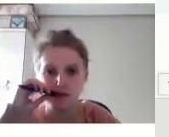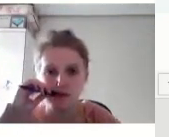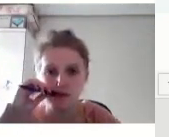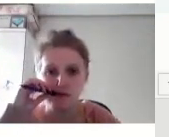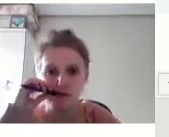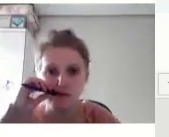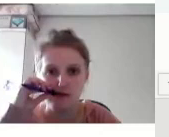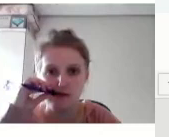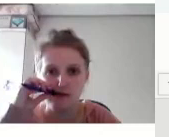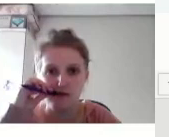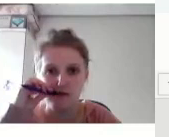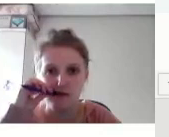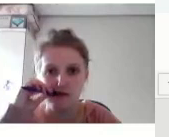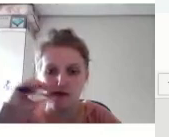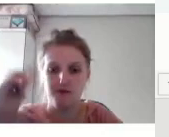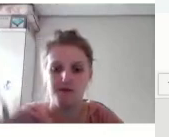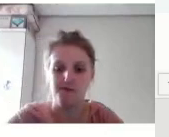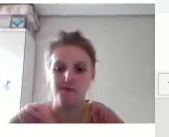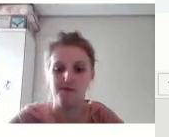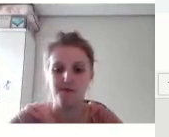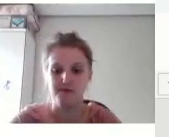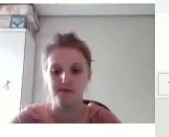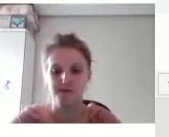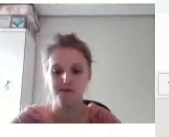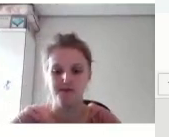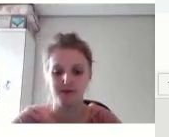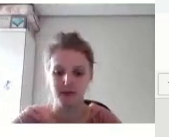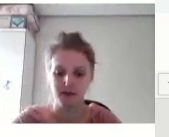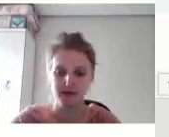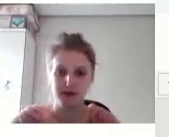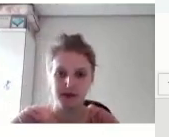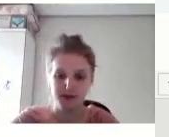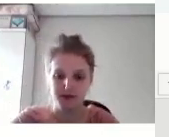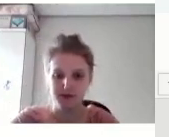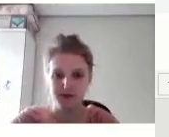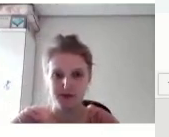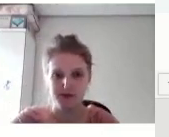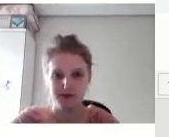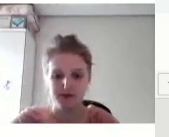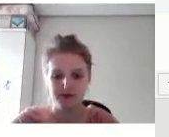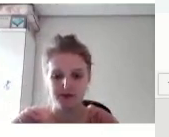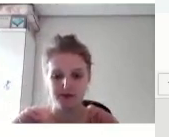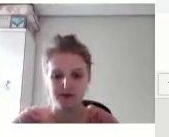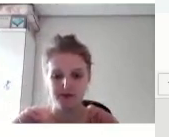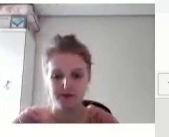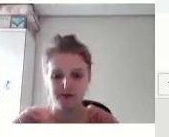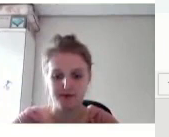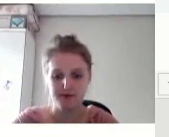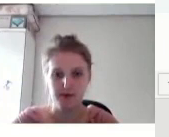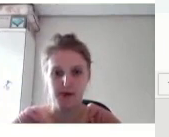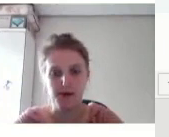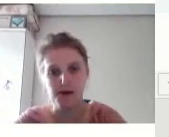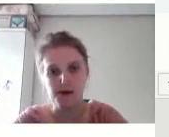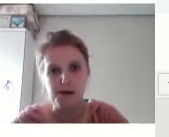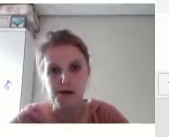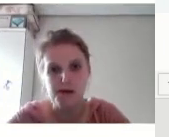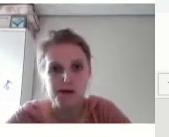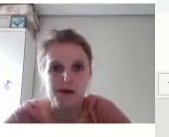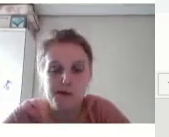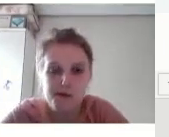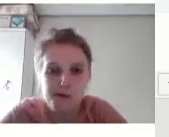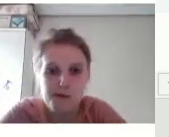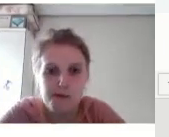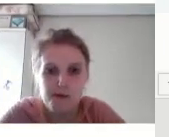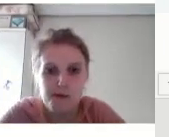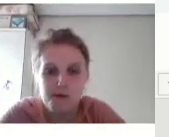a quantidades conservadas, né? Então a gente vai aprender a calcular quem é a corrente de Noether e quem são as cargas conservadas de Noether,